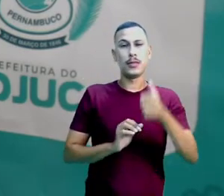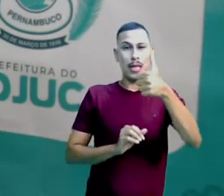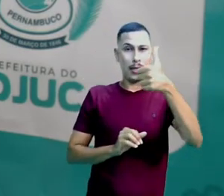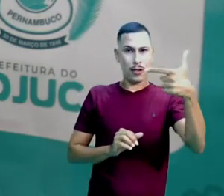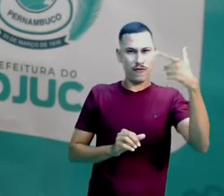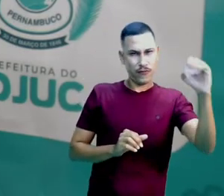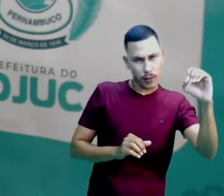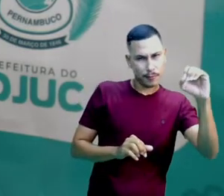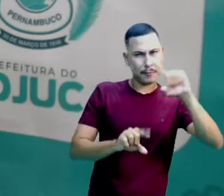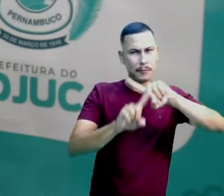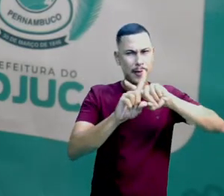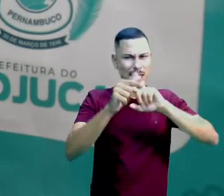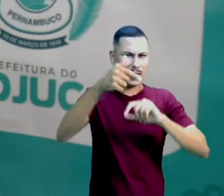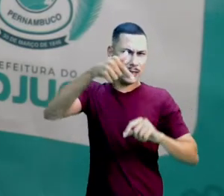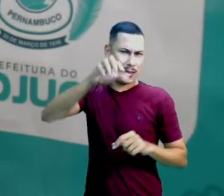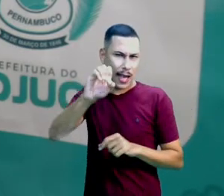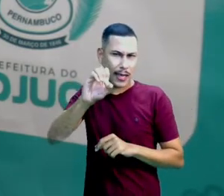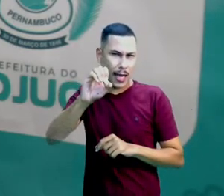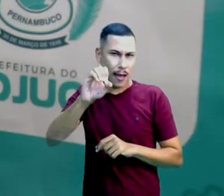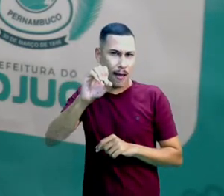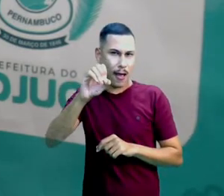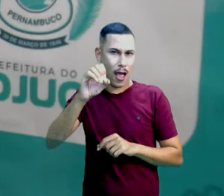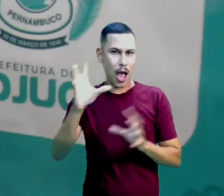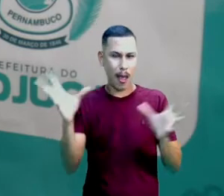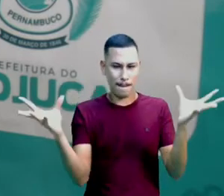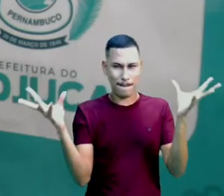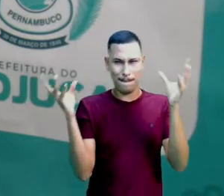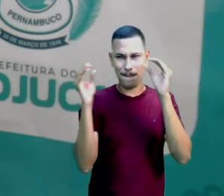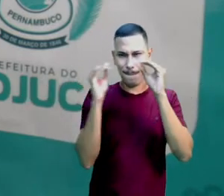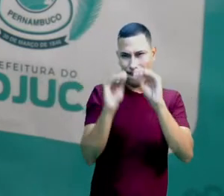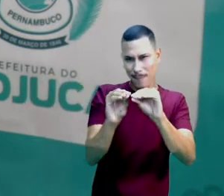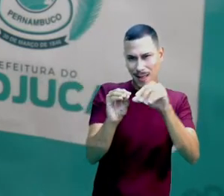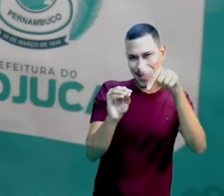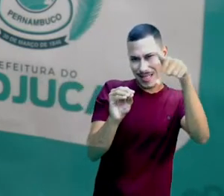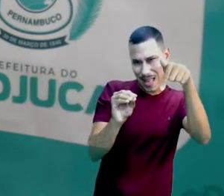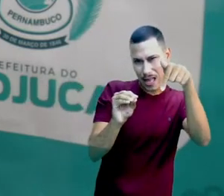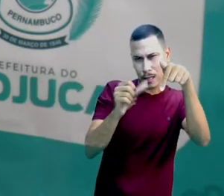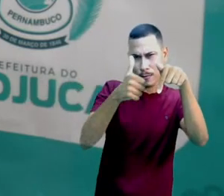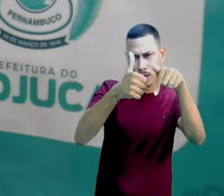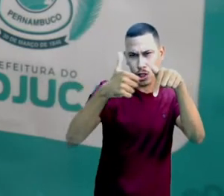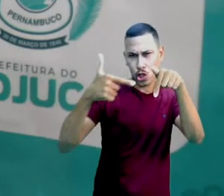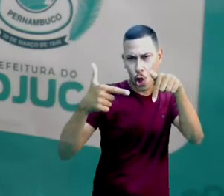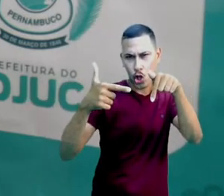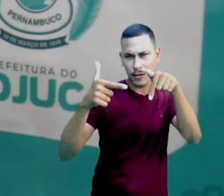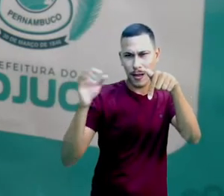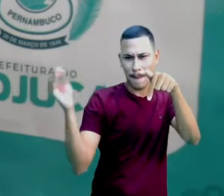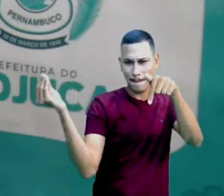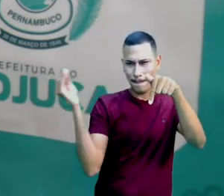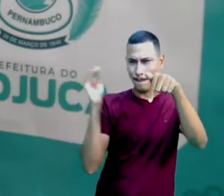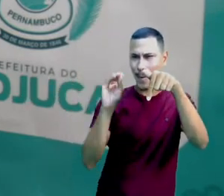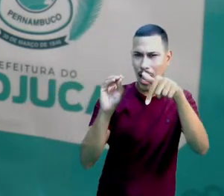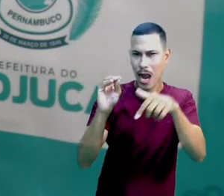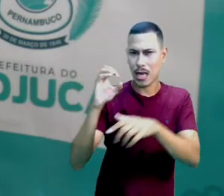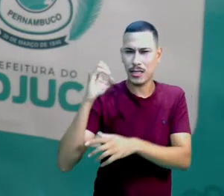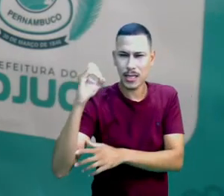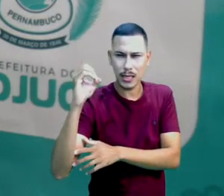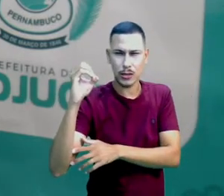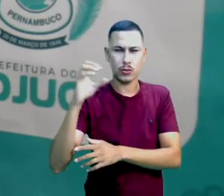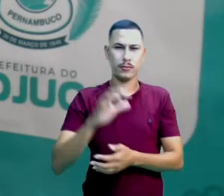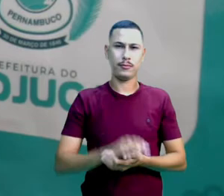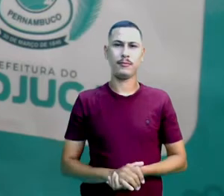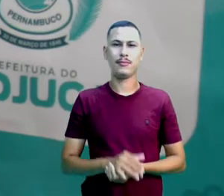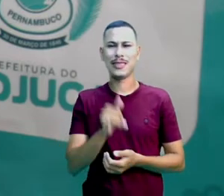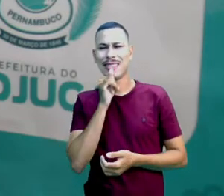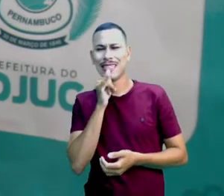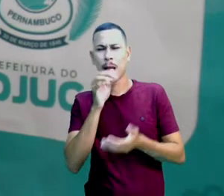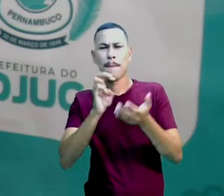mais 70, aí eu vou juntar os 7 mais o 12 e acrescentar o zero. É uma estratégia que eu criei na minha mente. E a